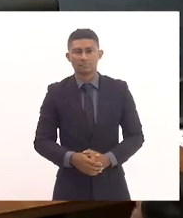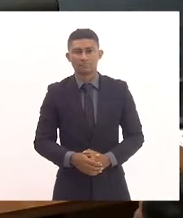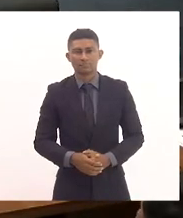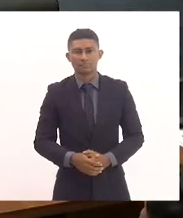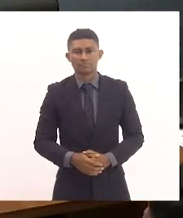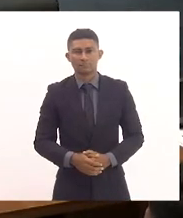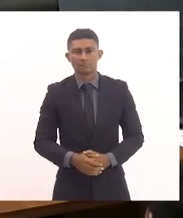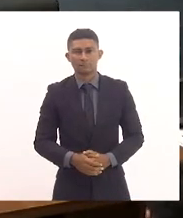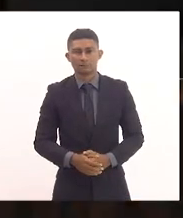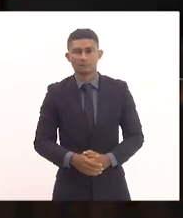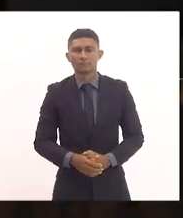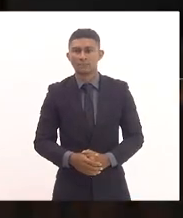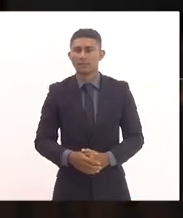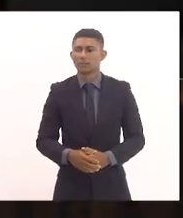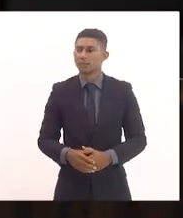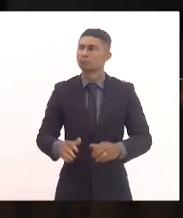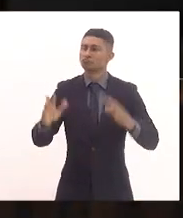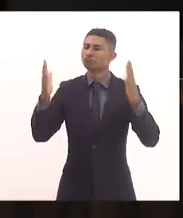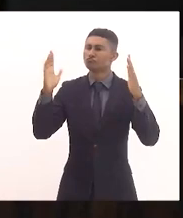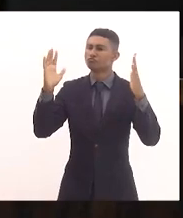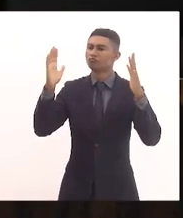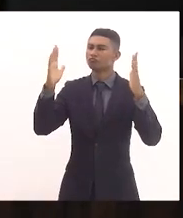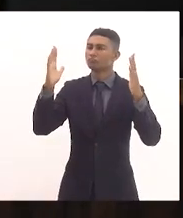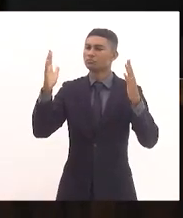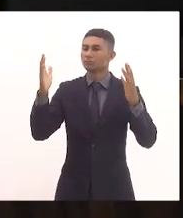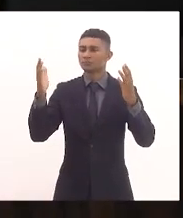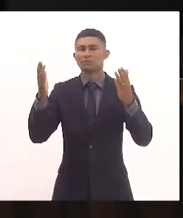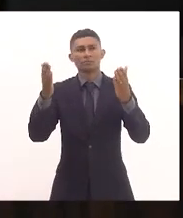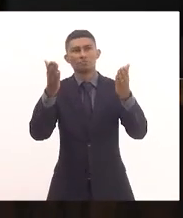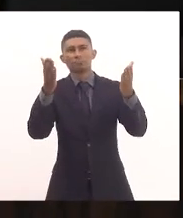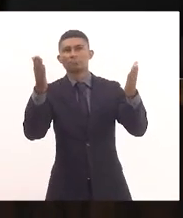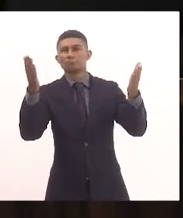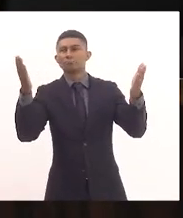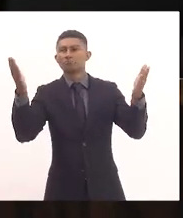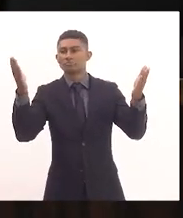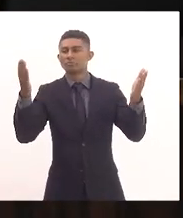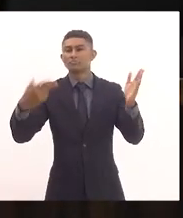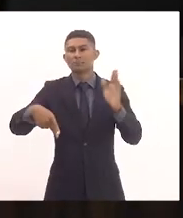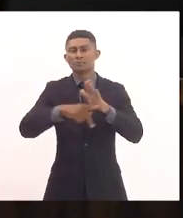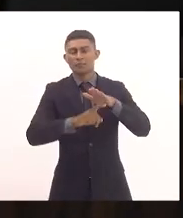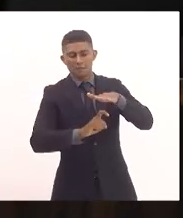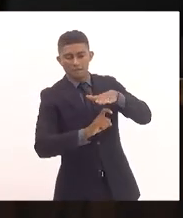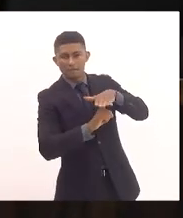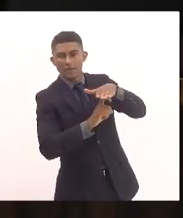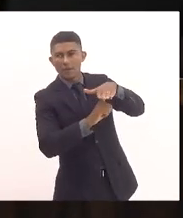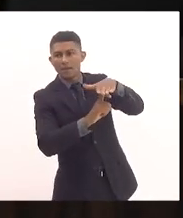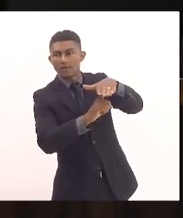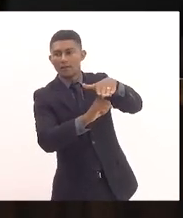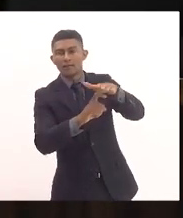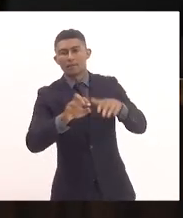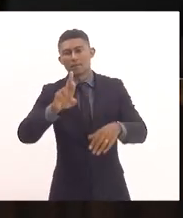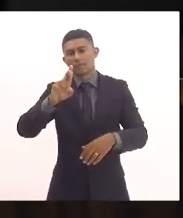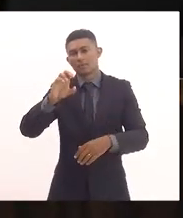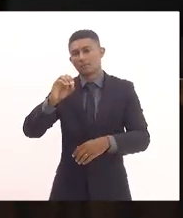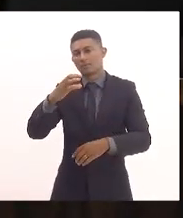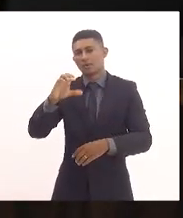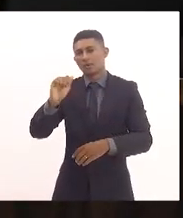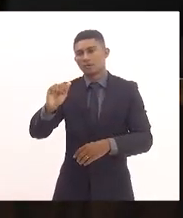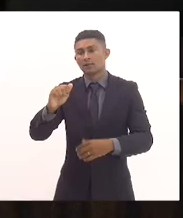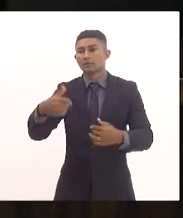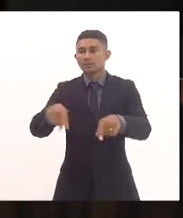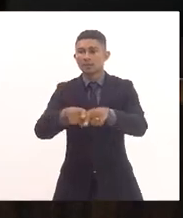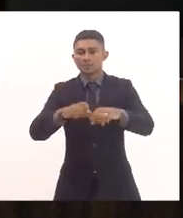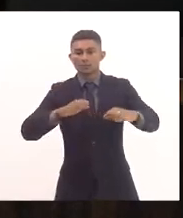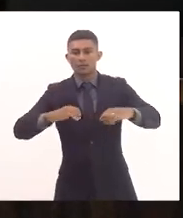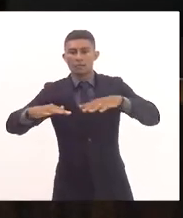Quero saudar aqui a presença dos amigos da Feira da Roça, do Movimento dos Trabalhadores Rurais de